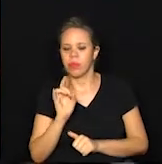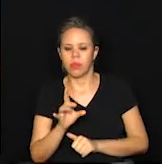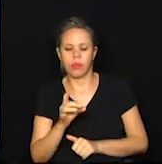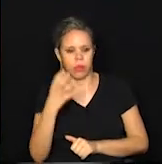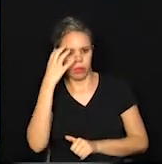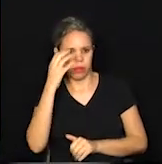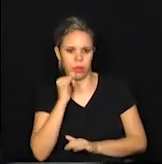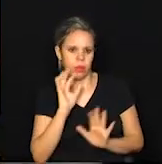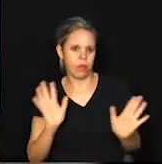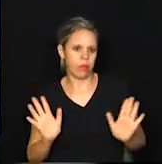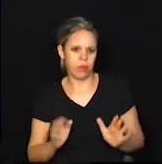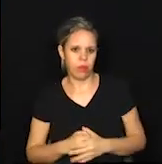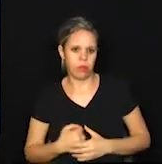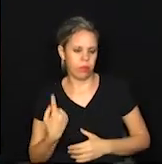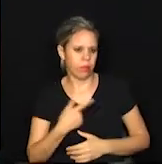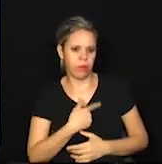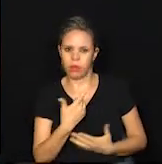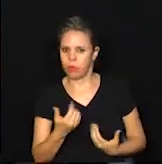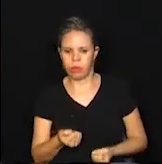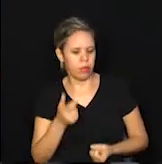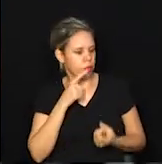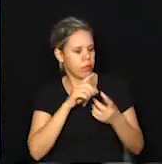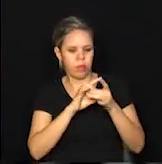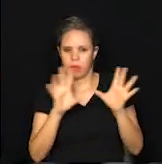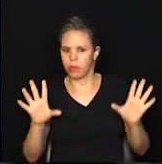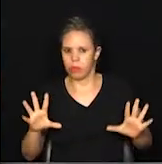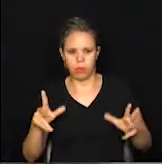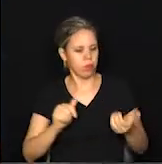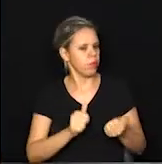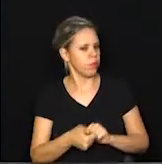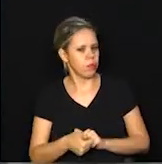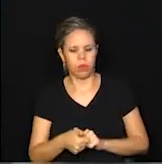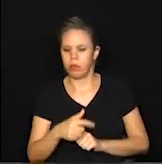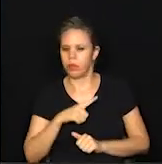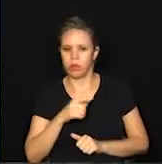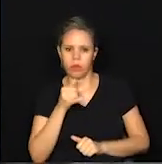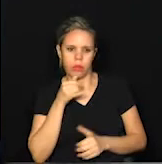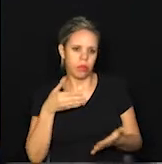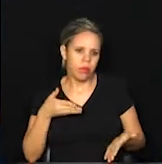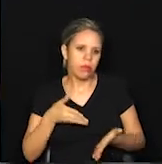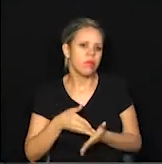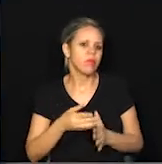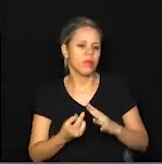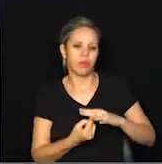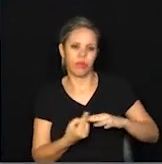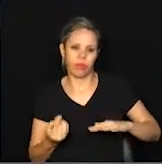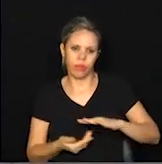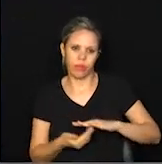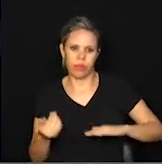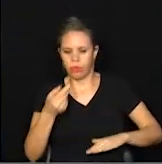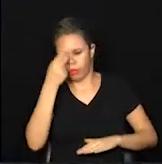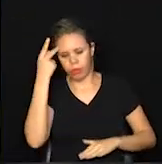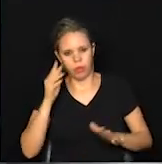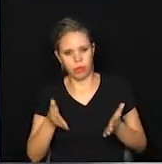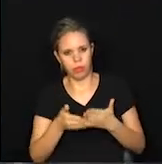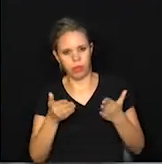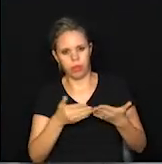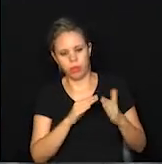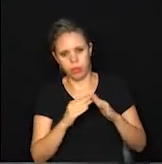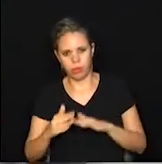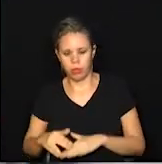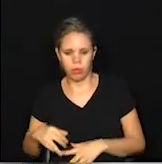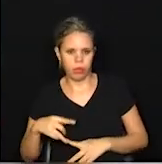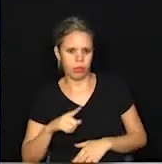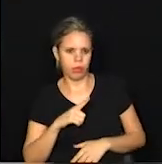Taquaral, nós não vamos estar democratizando o esporte, nós vamos estar excluindo o pessoal da periferia, tudo. Então, como nós